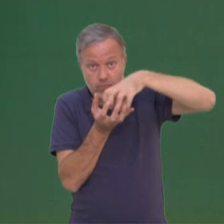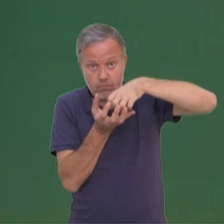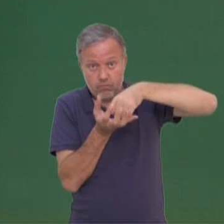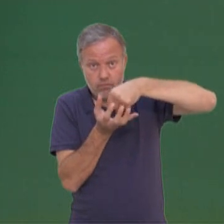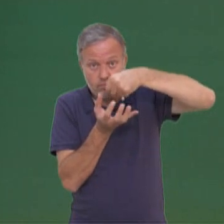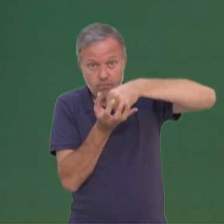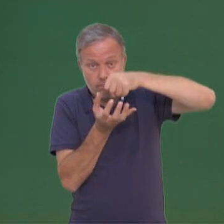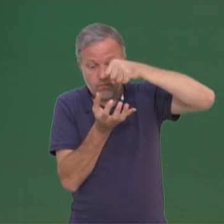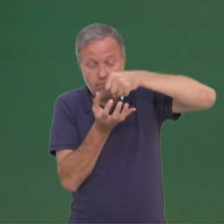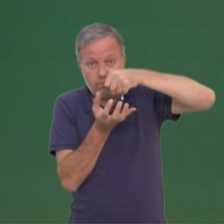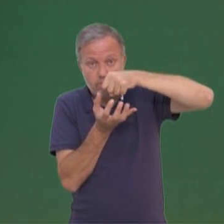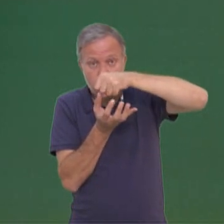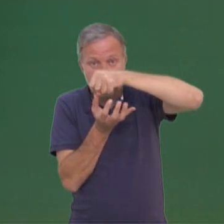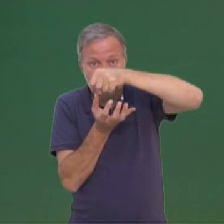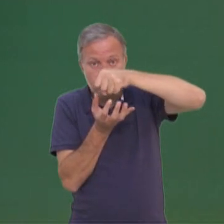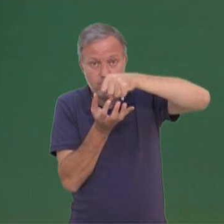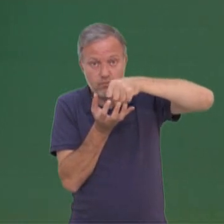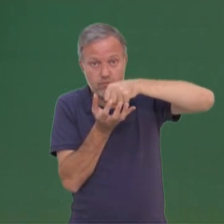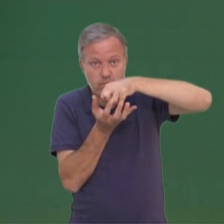carrega.